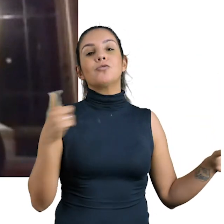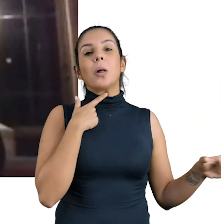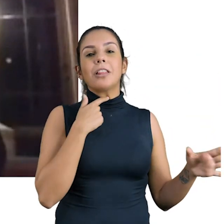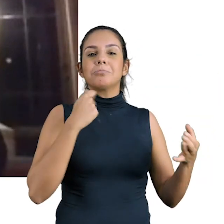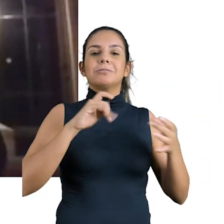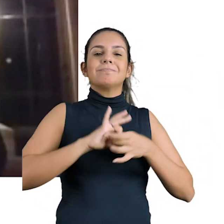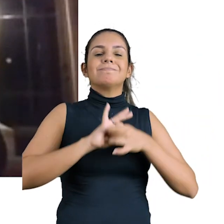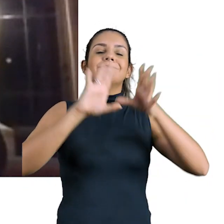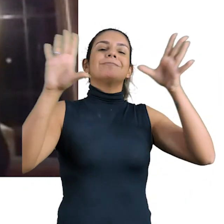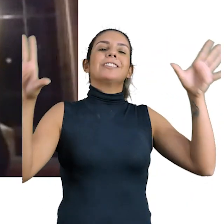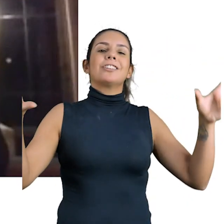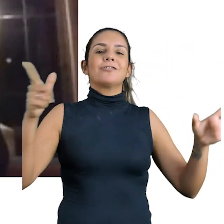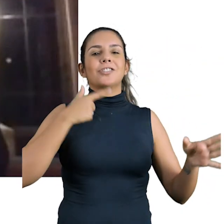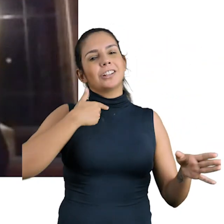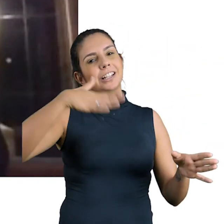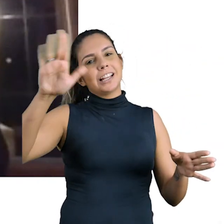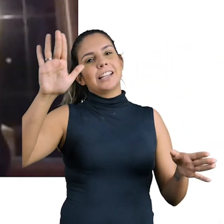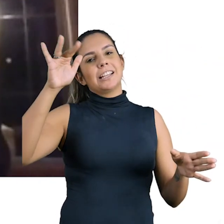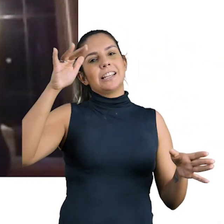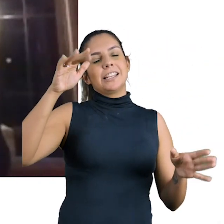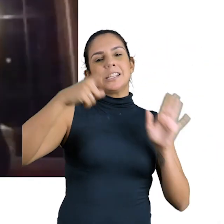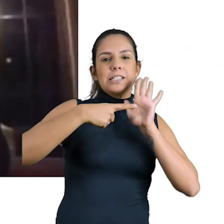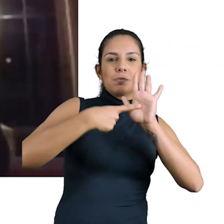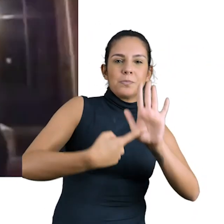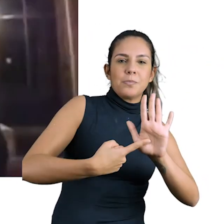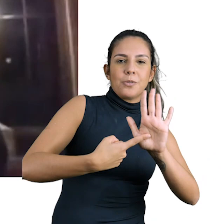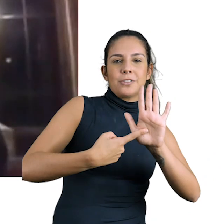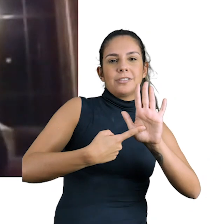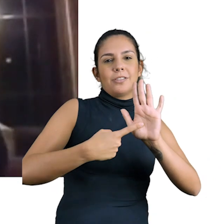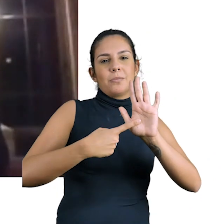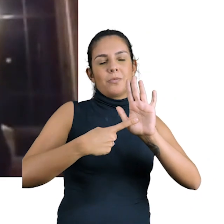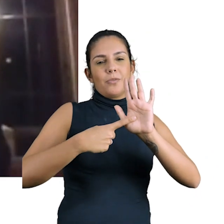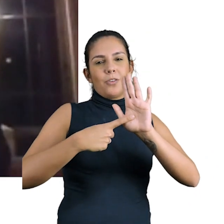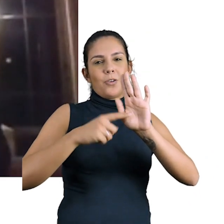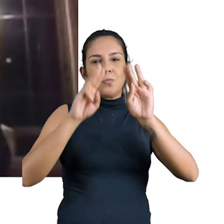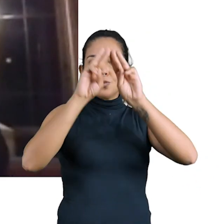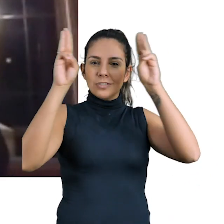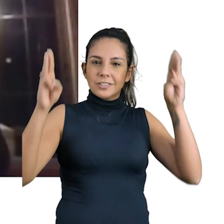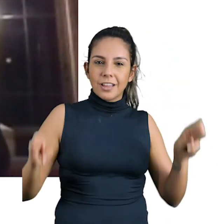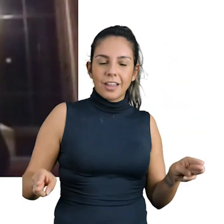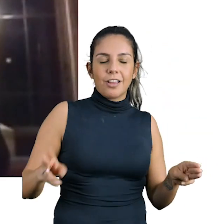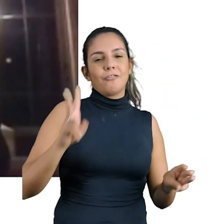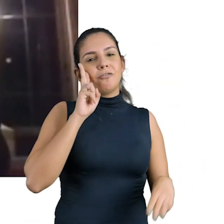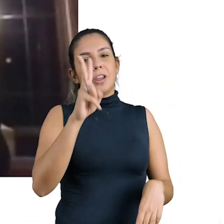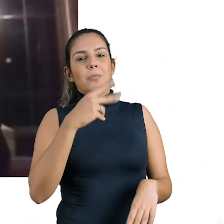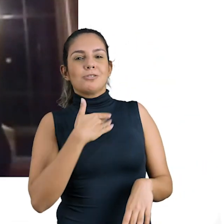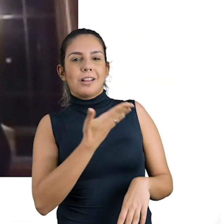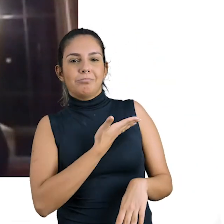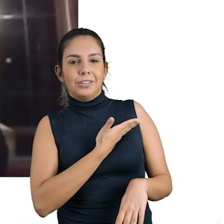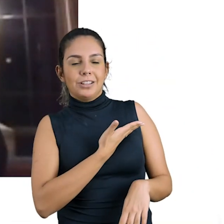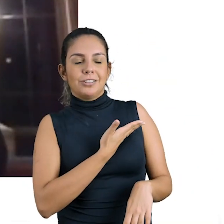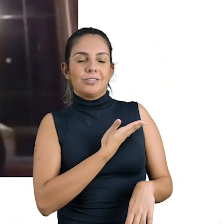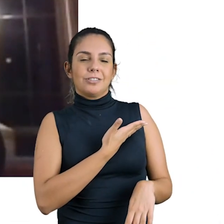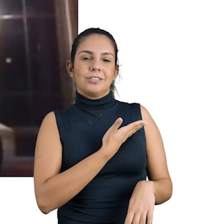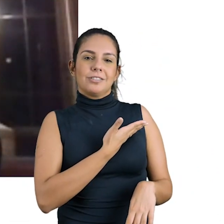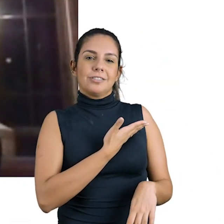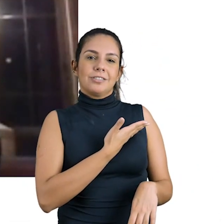gostaria muito de ir a uma exposição, eu gostaria muito de ver os meus amigos queridos,